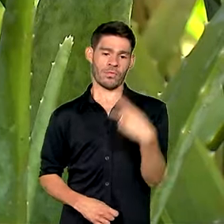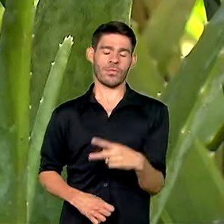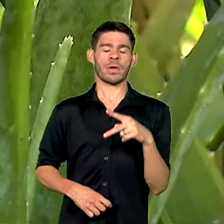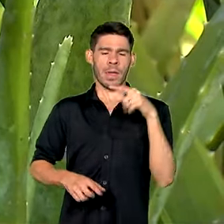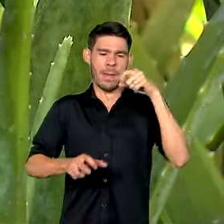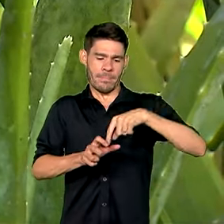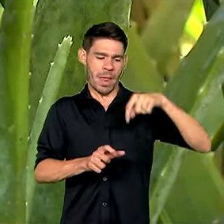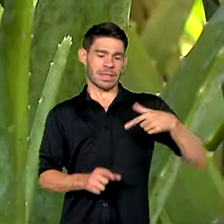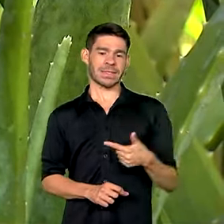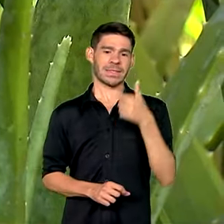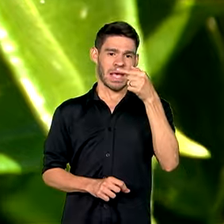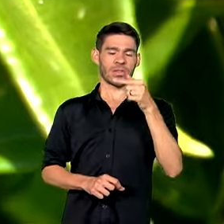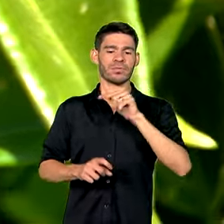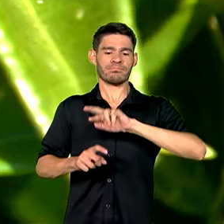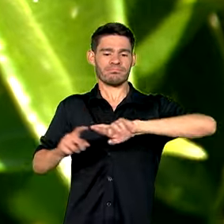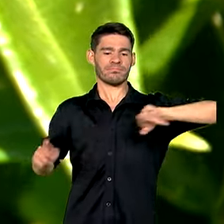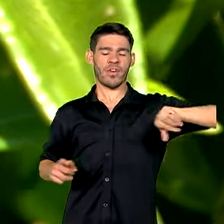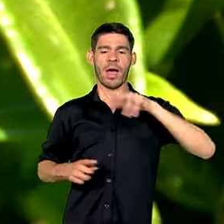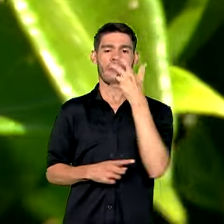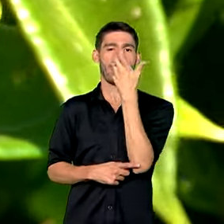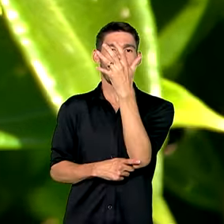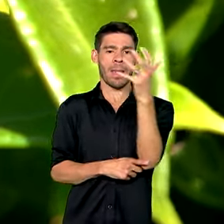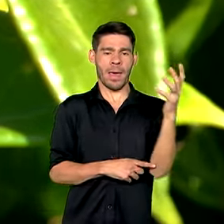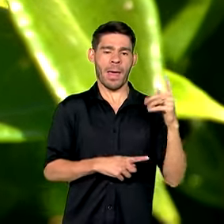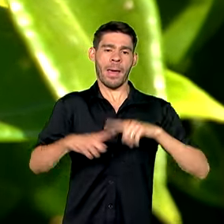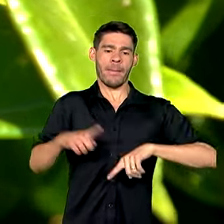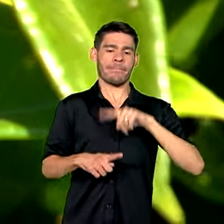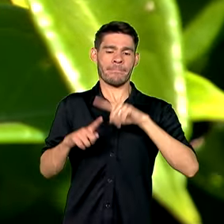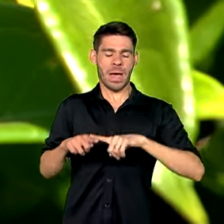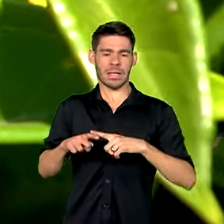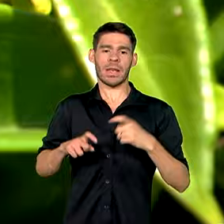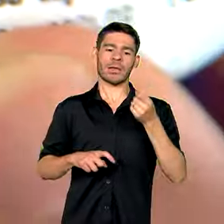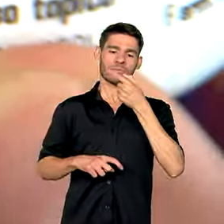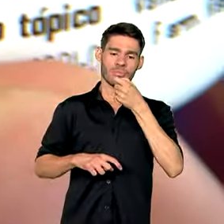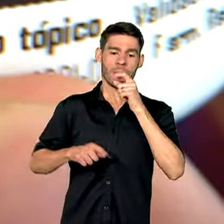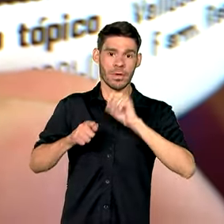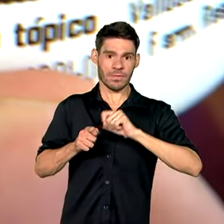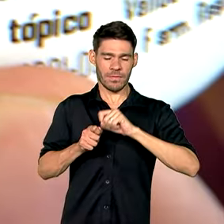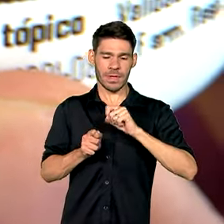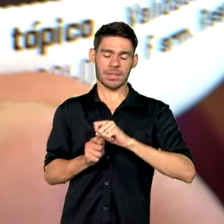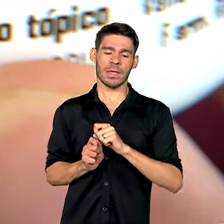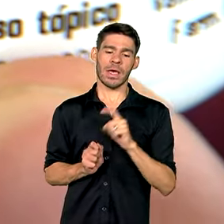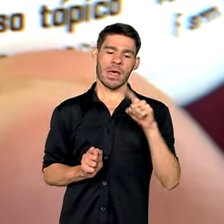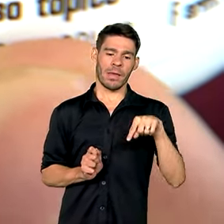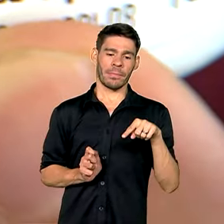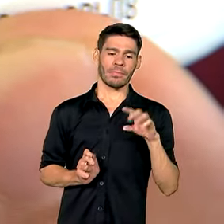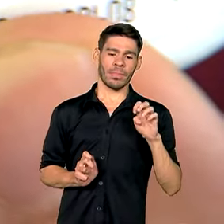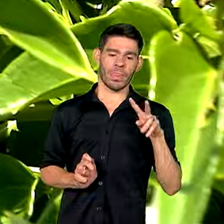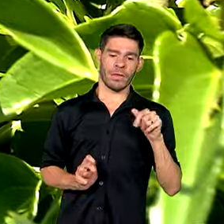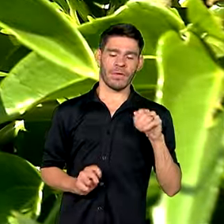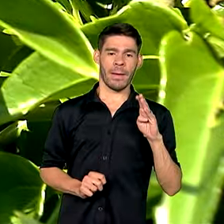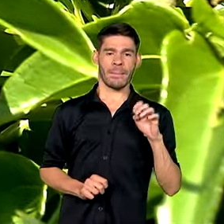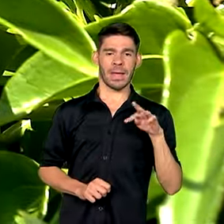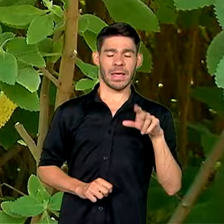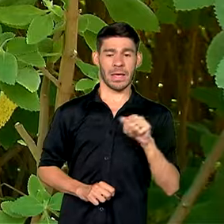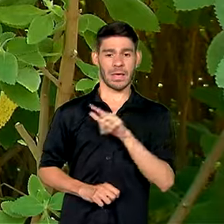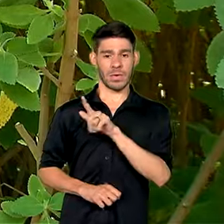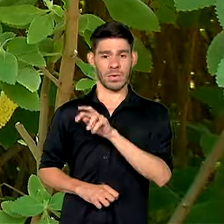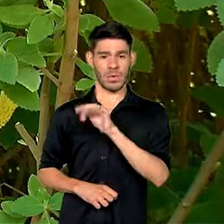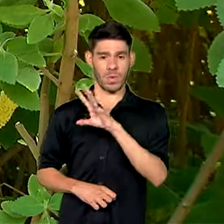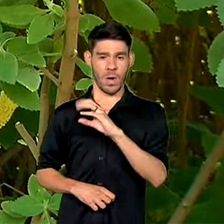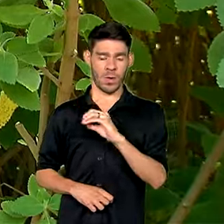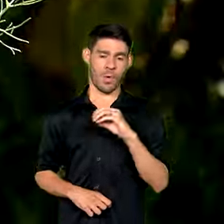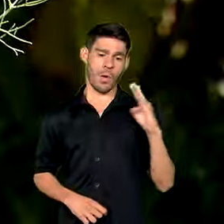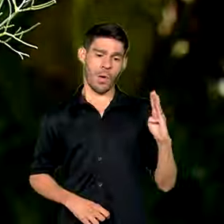cultiva 7 tipos de plantas que servem de matéria-prima para 9 medicamentos. São elas a erva baleeira, o guaco, o